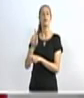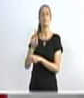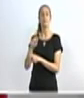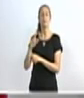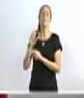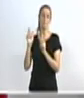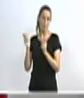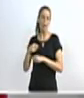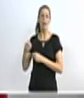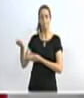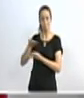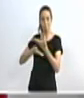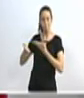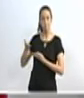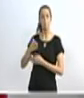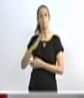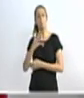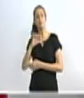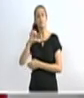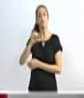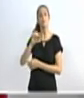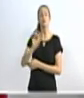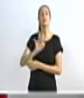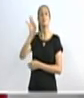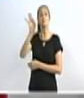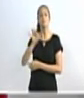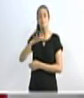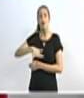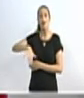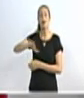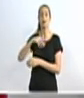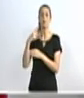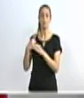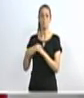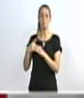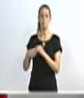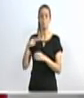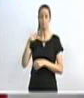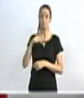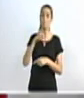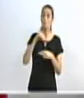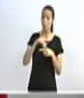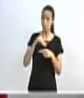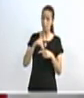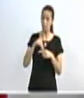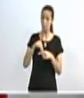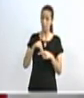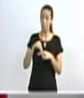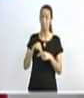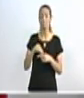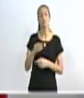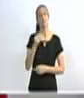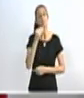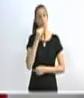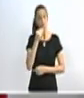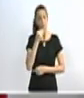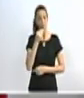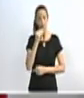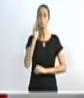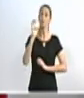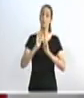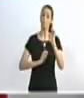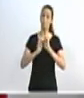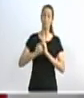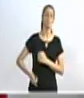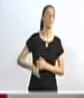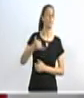atende próximo dos 90% da área urbana do distrito sede do município. Obviamente que as operadoras elas